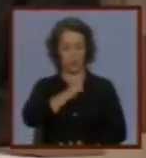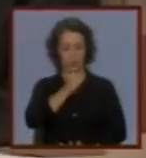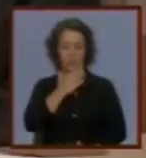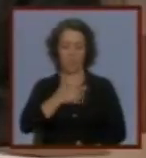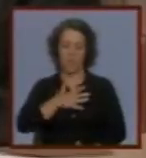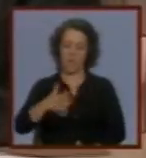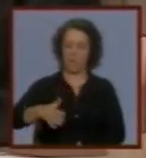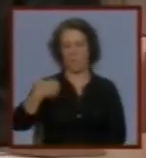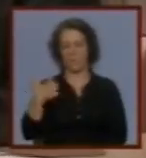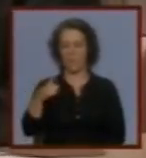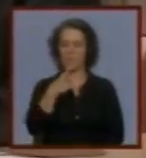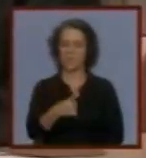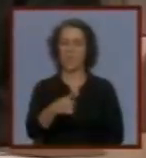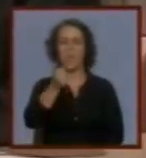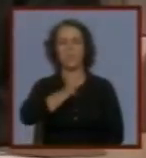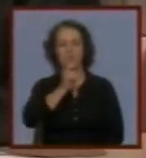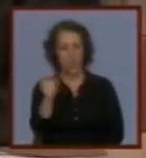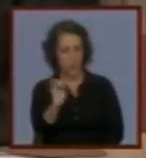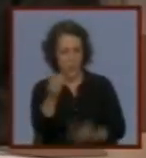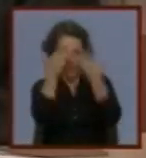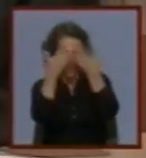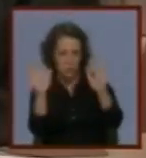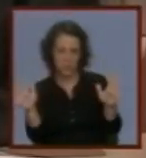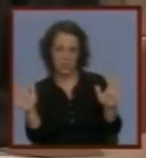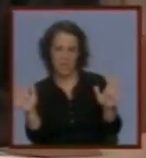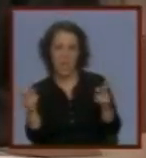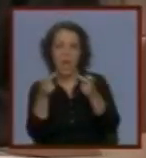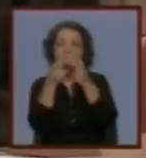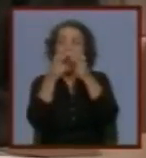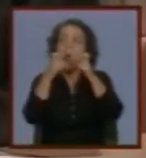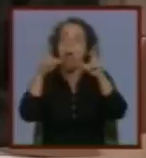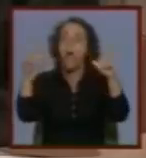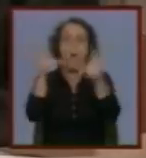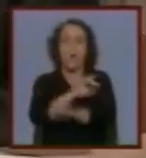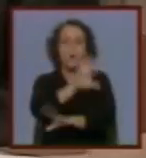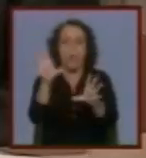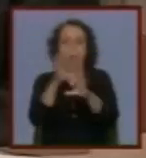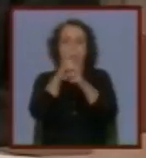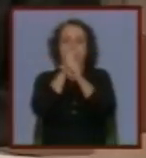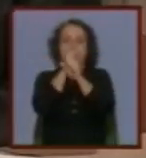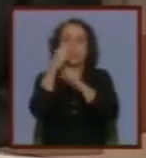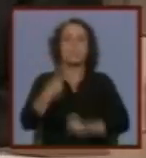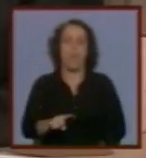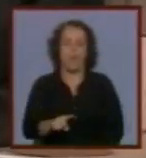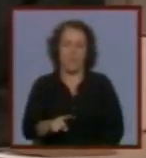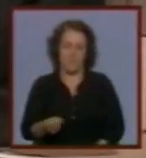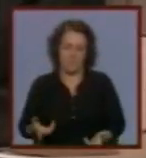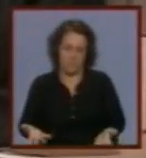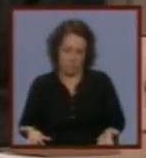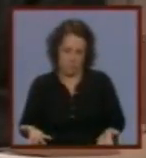que é disseste que não há democracia nos Açores não ao que se escaninhos do SUS a